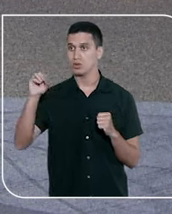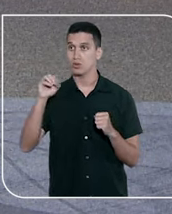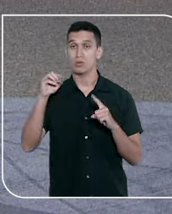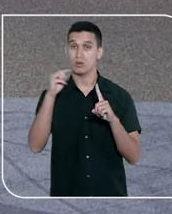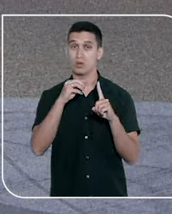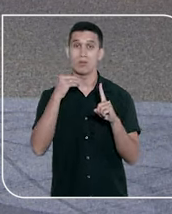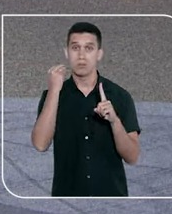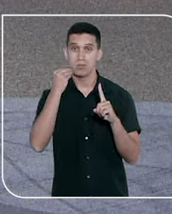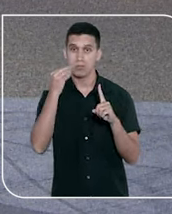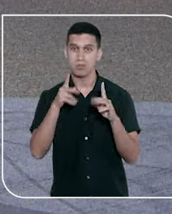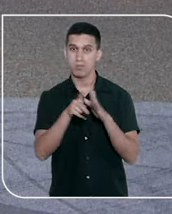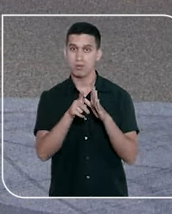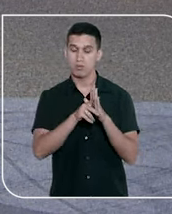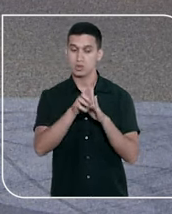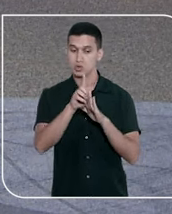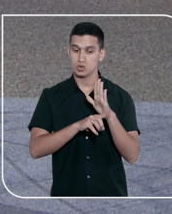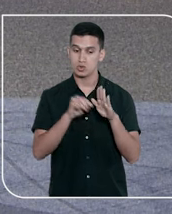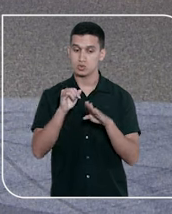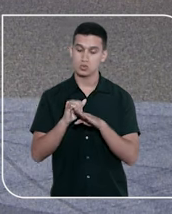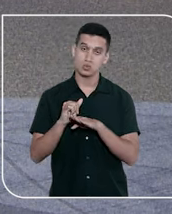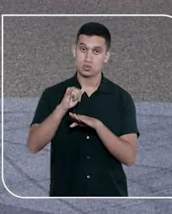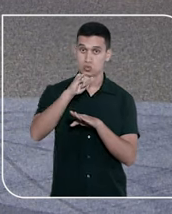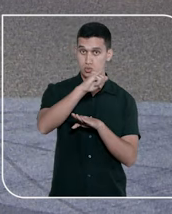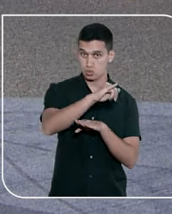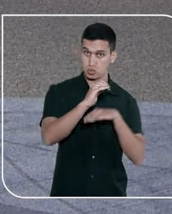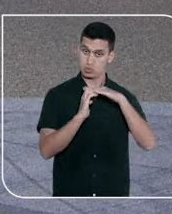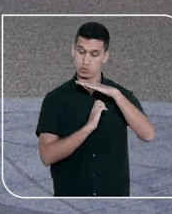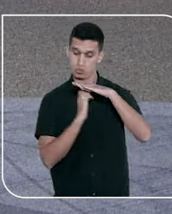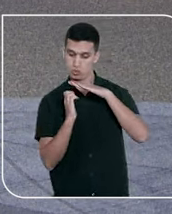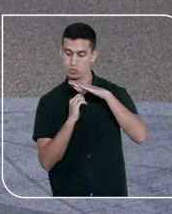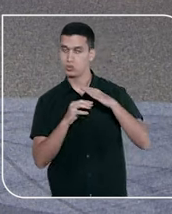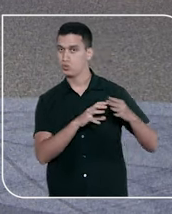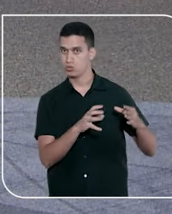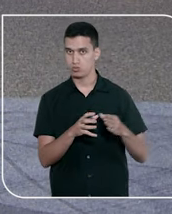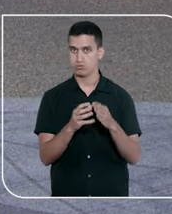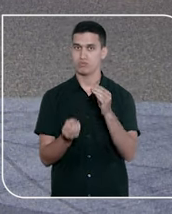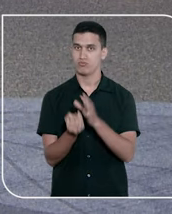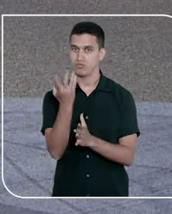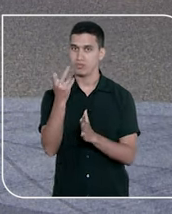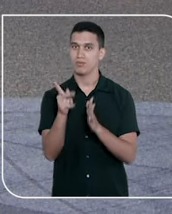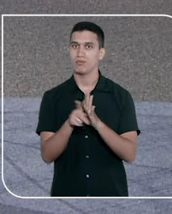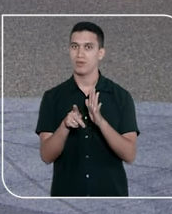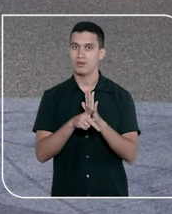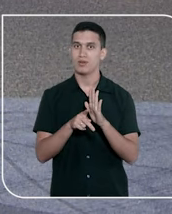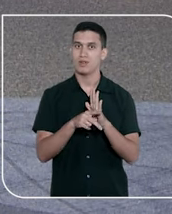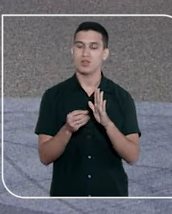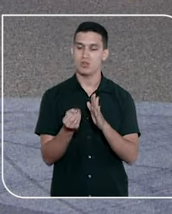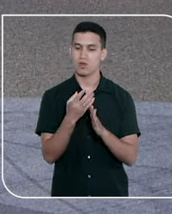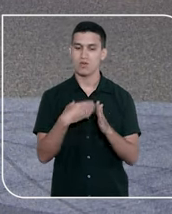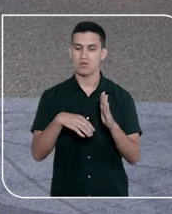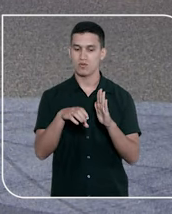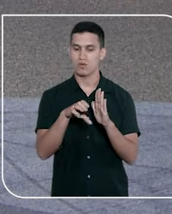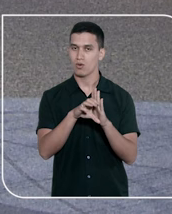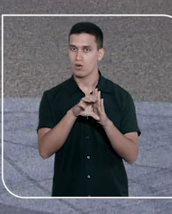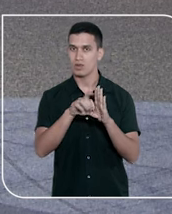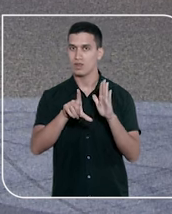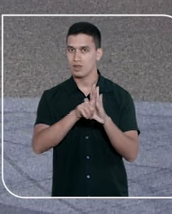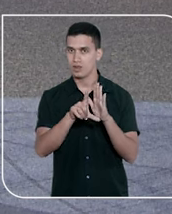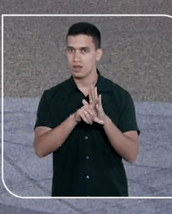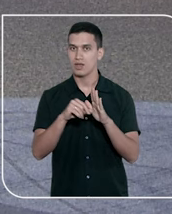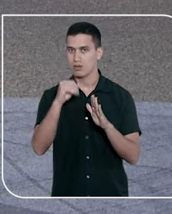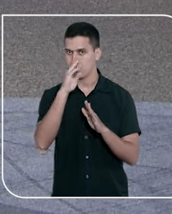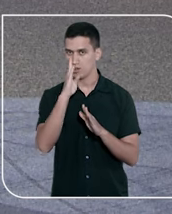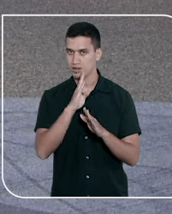especialista em direito aeronáutico e empresarial e participou do comitê que elaborou o projeto do novo Código Brasileiro de Aeronáutica. Doutor